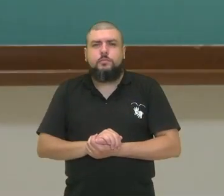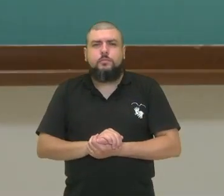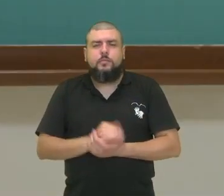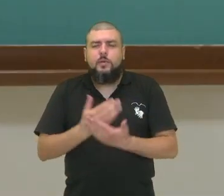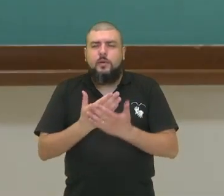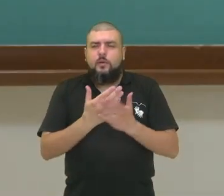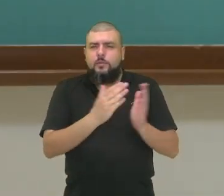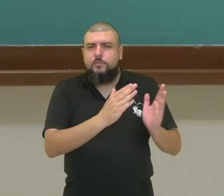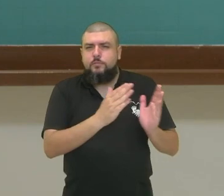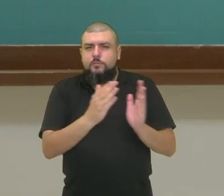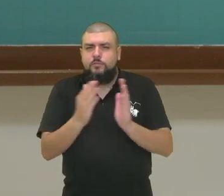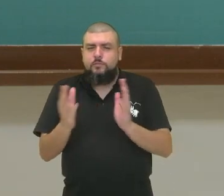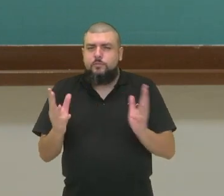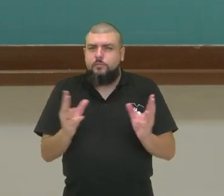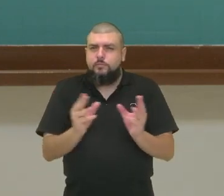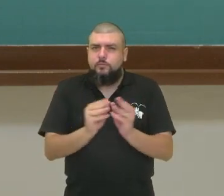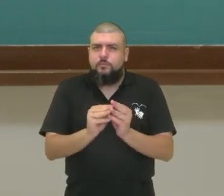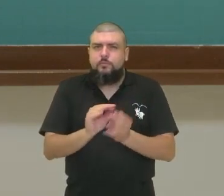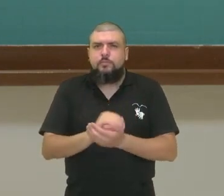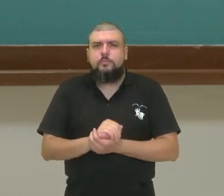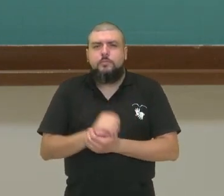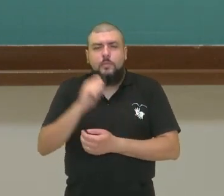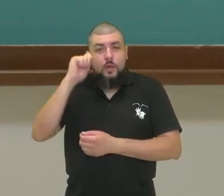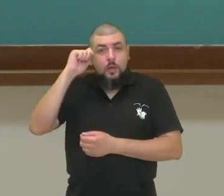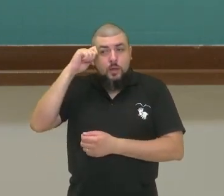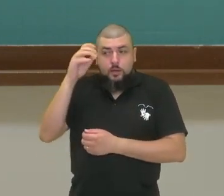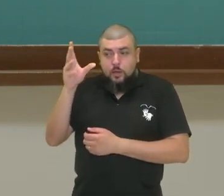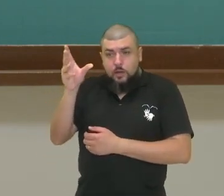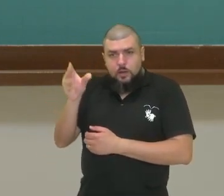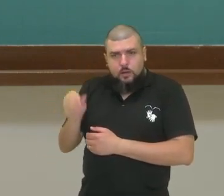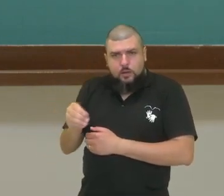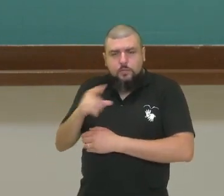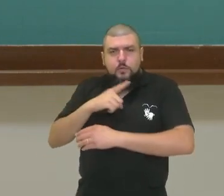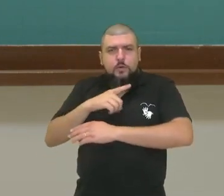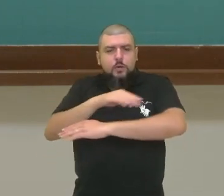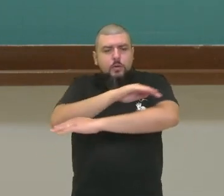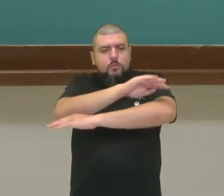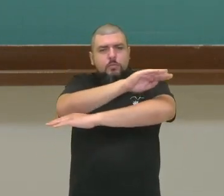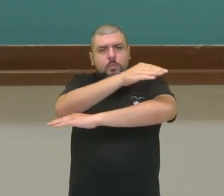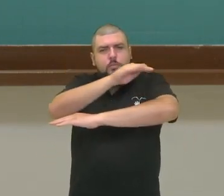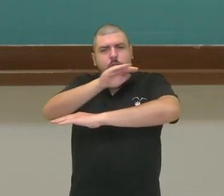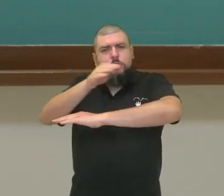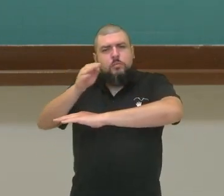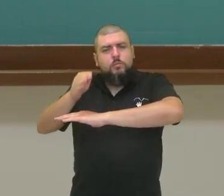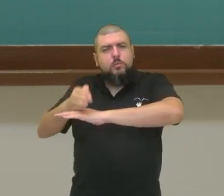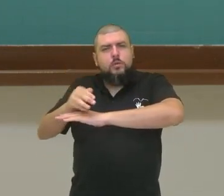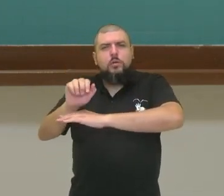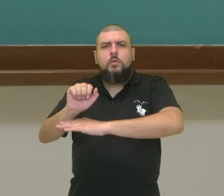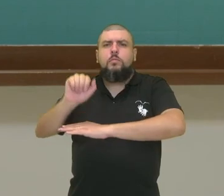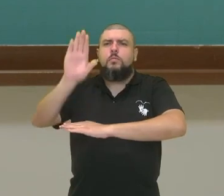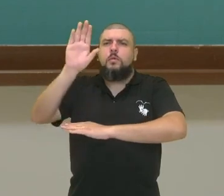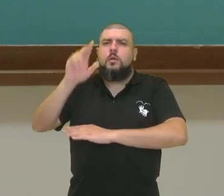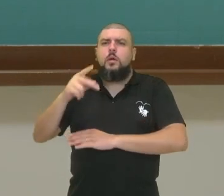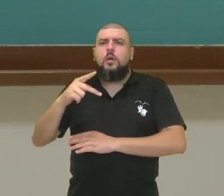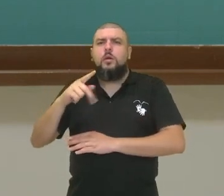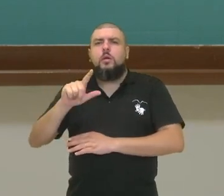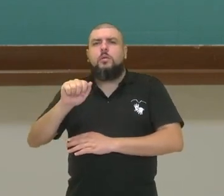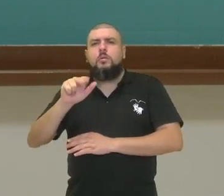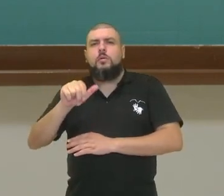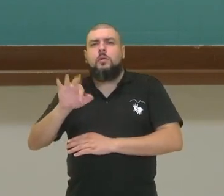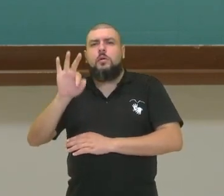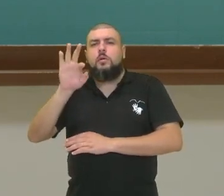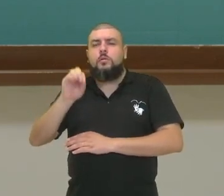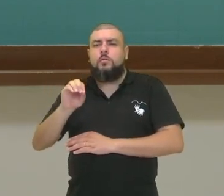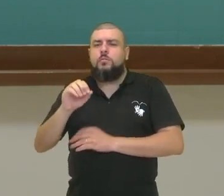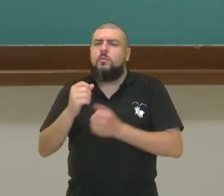vimos que a África tem um relevo, né, relativamente aí de planaltos, na maior parte, com algumas planícies,